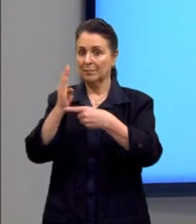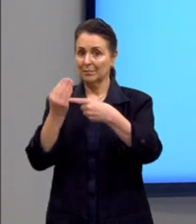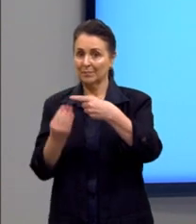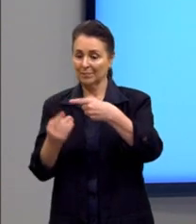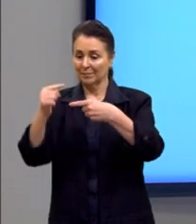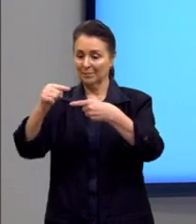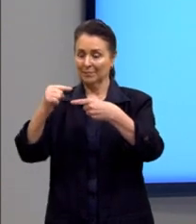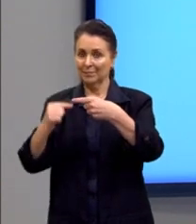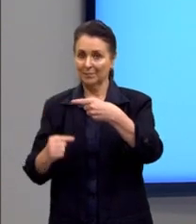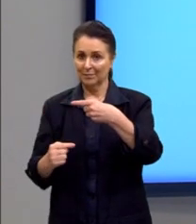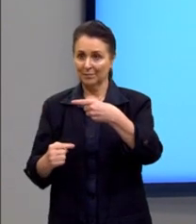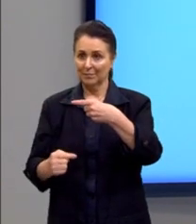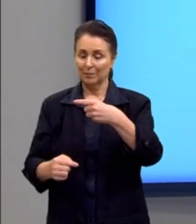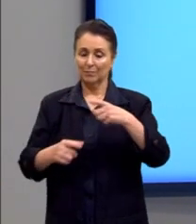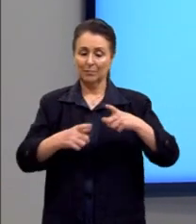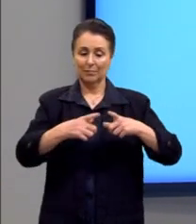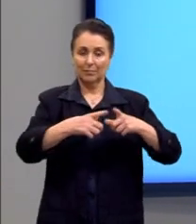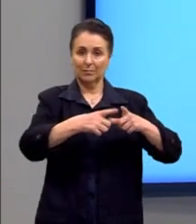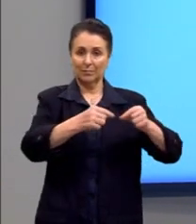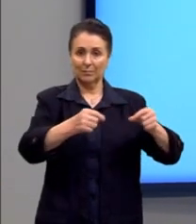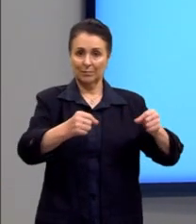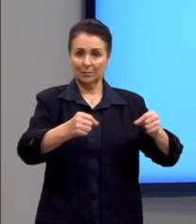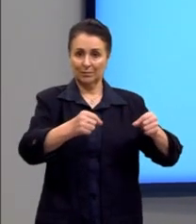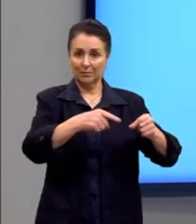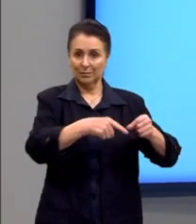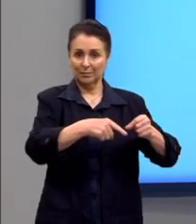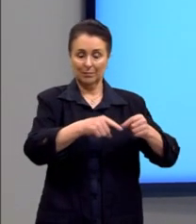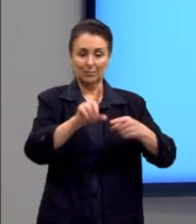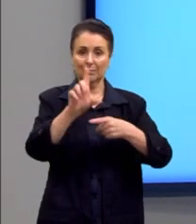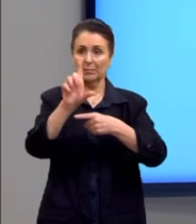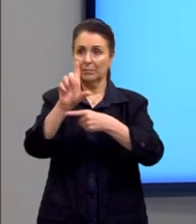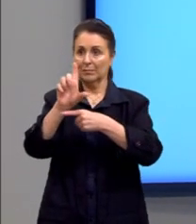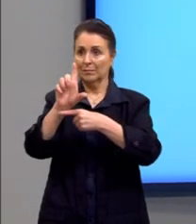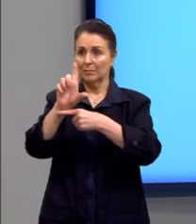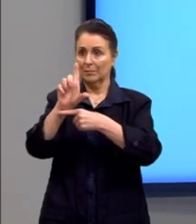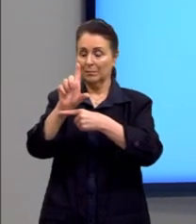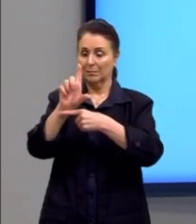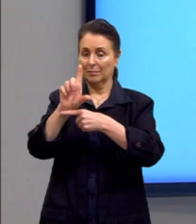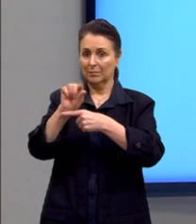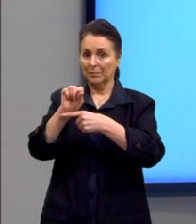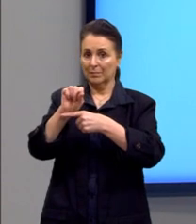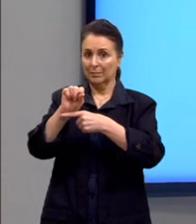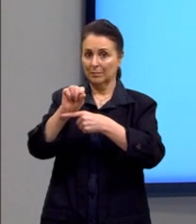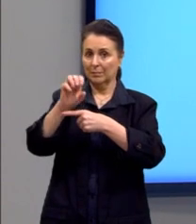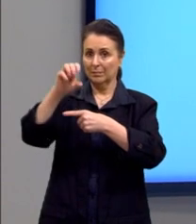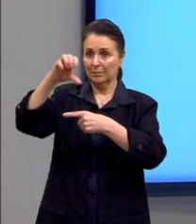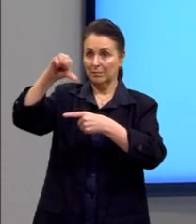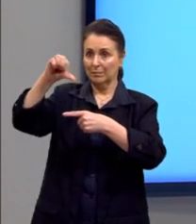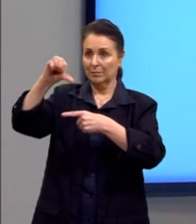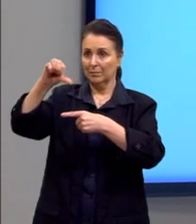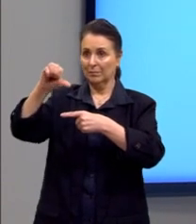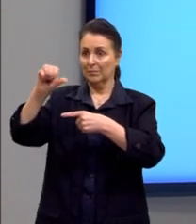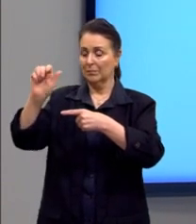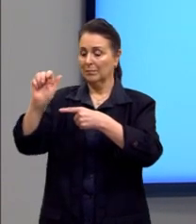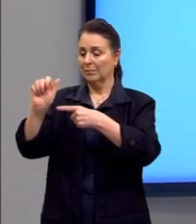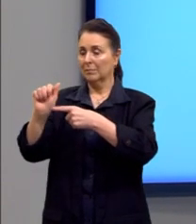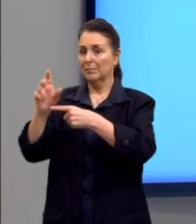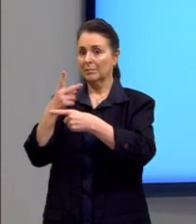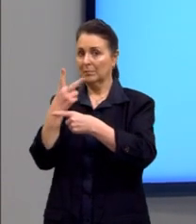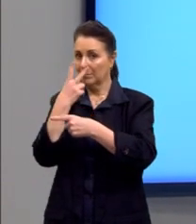o terremoto do Japão seria 10 elevado a 9 = 1 sobre o a zero